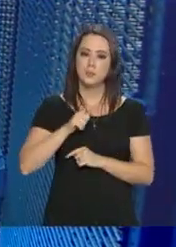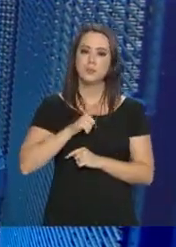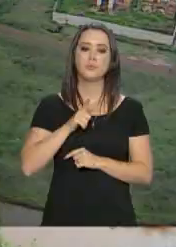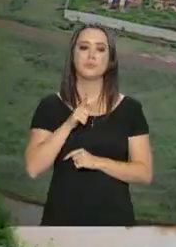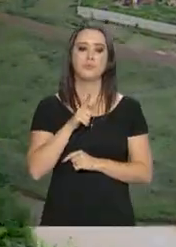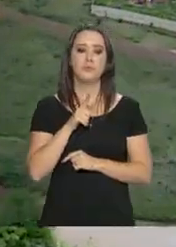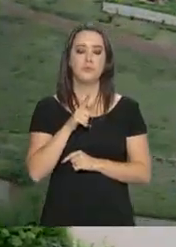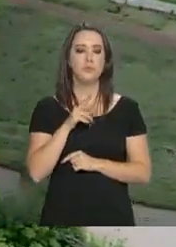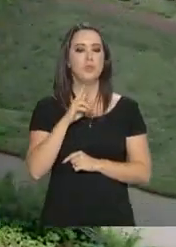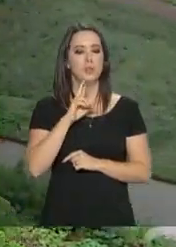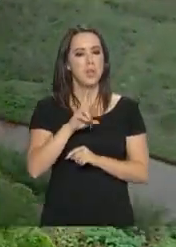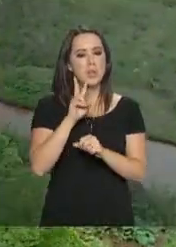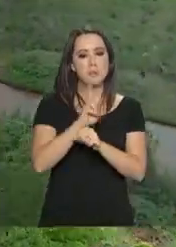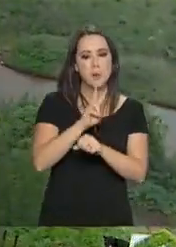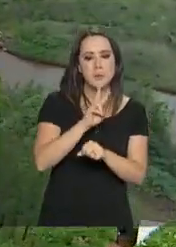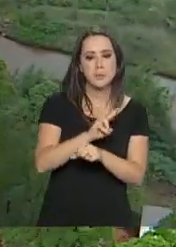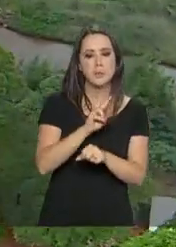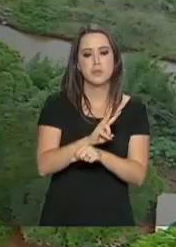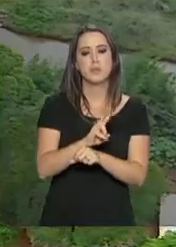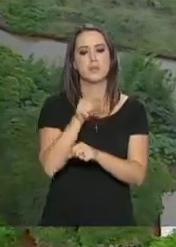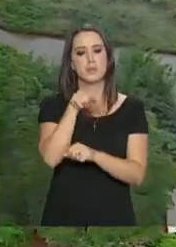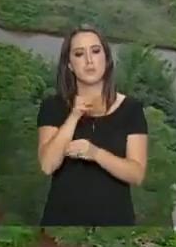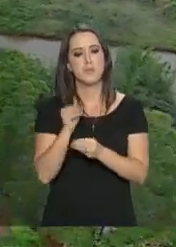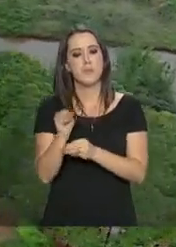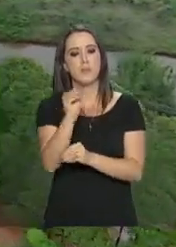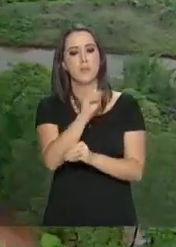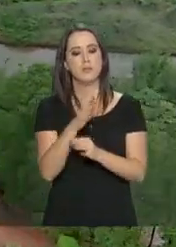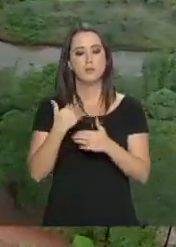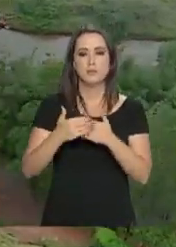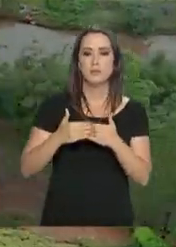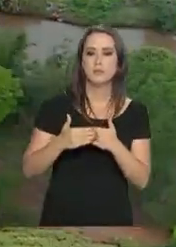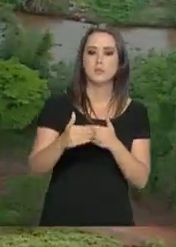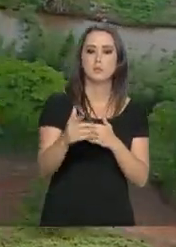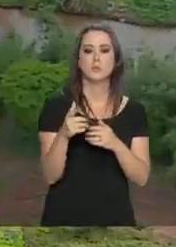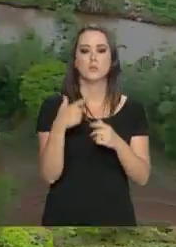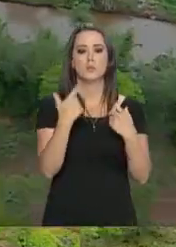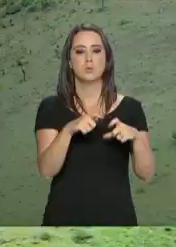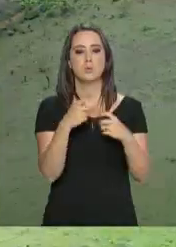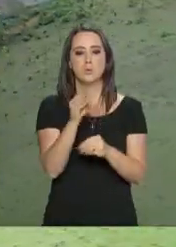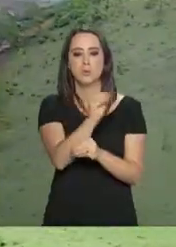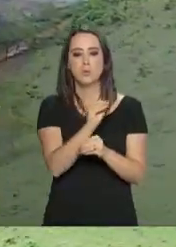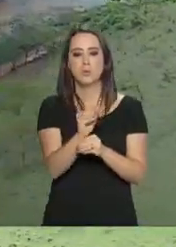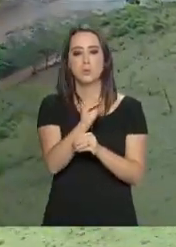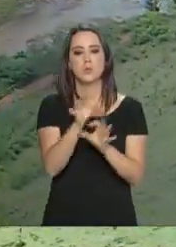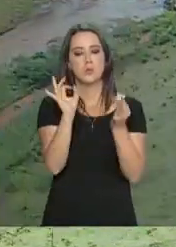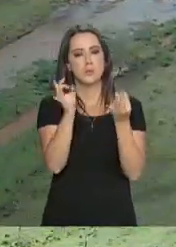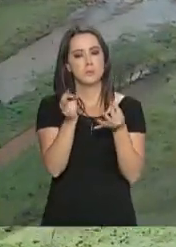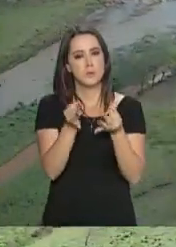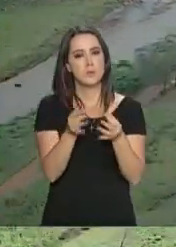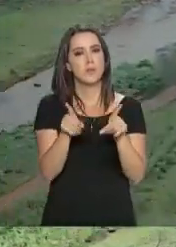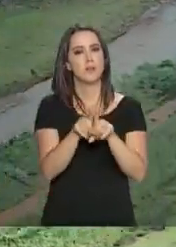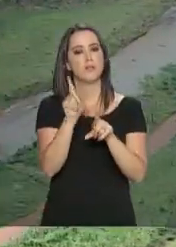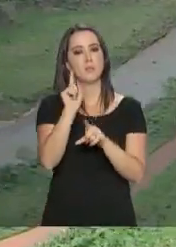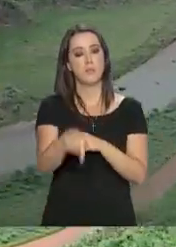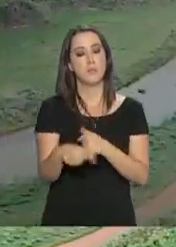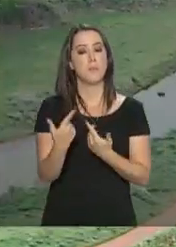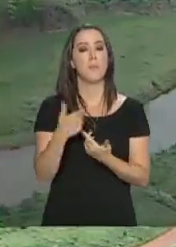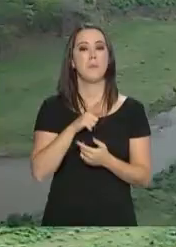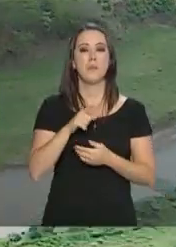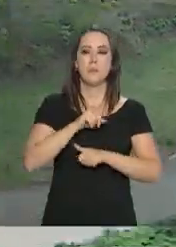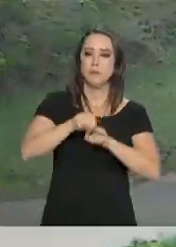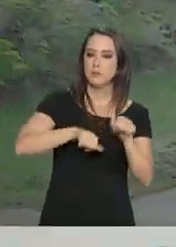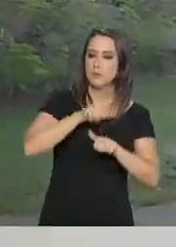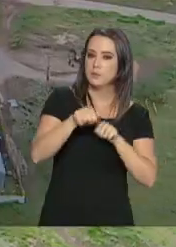uma proteção e que ela seja uma recuperação muito consciente e que ela